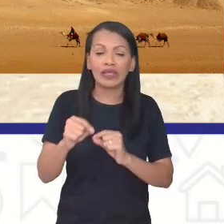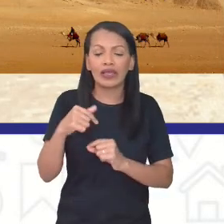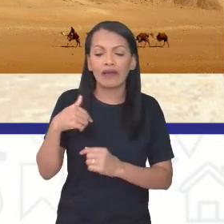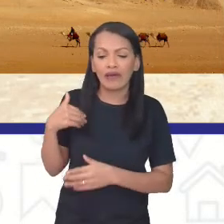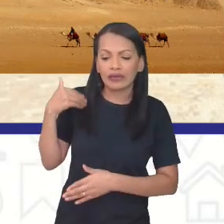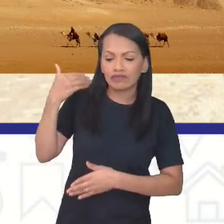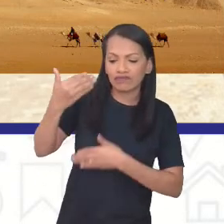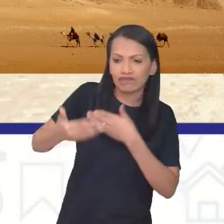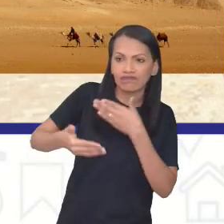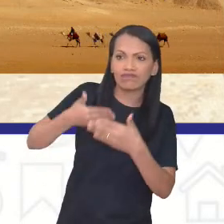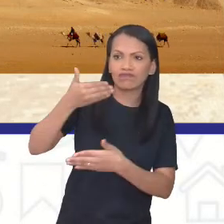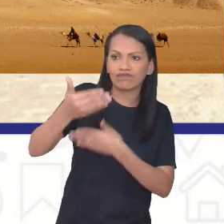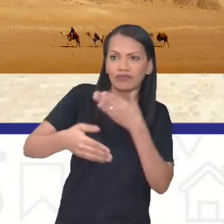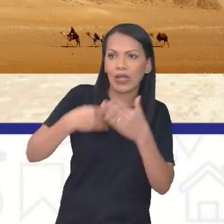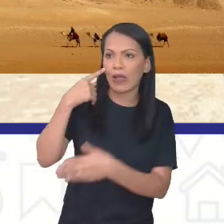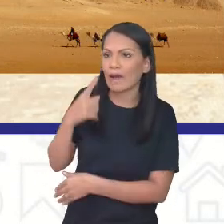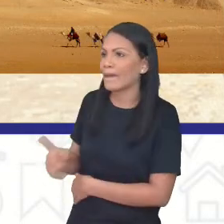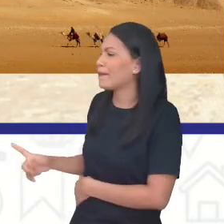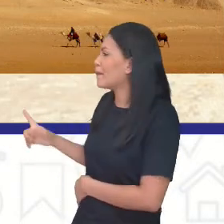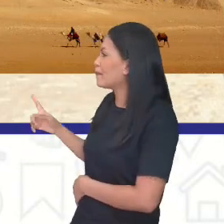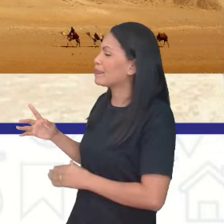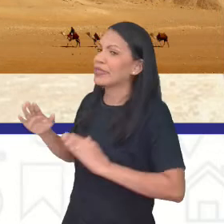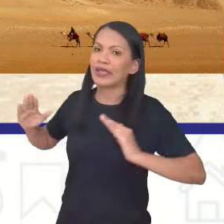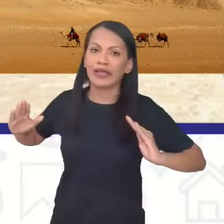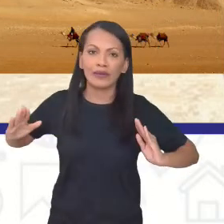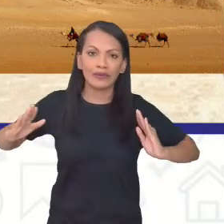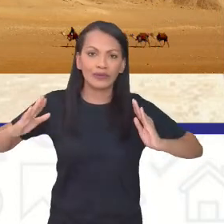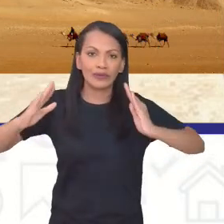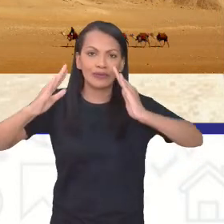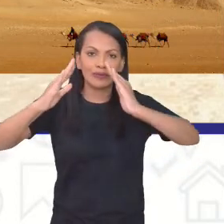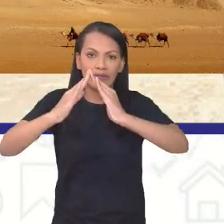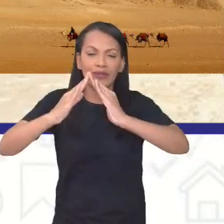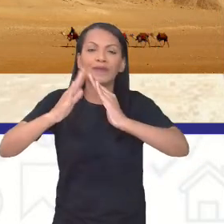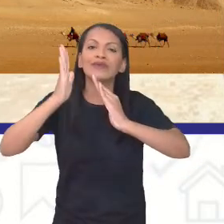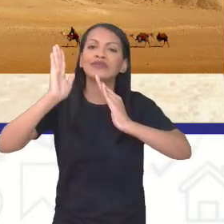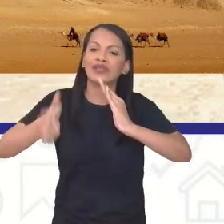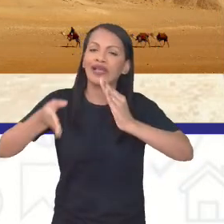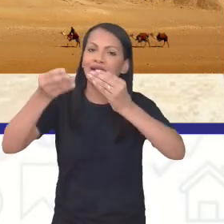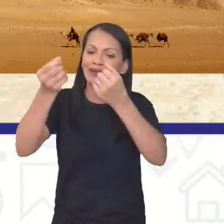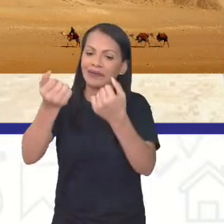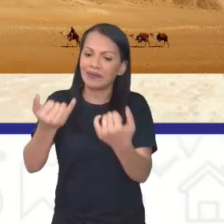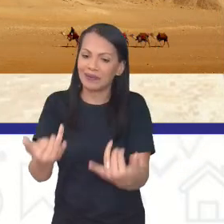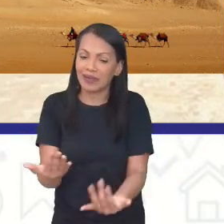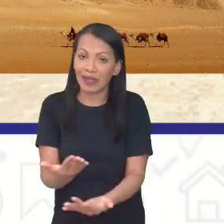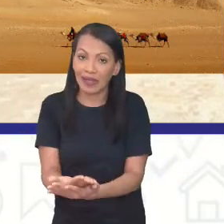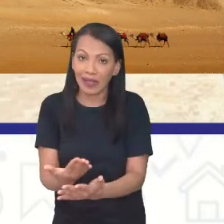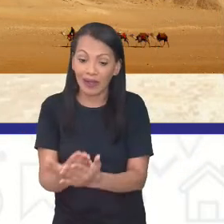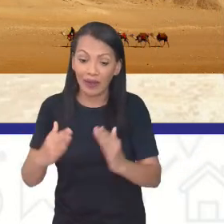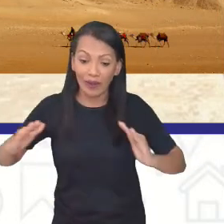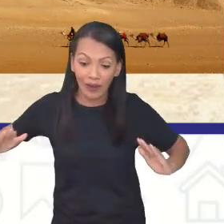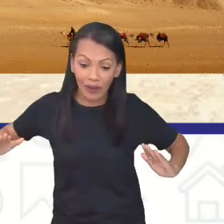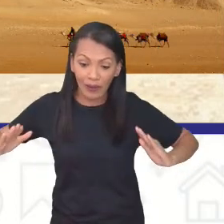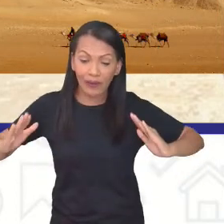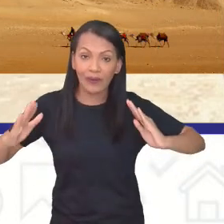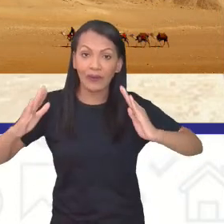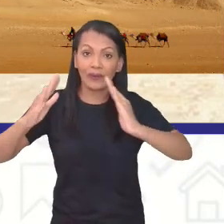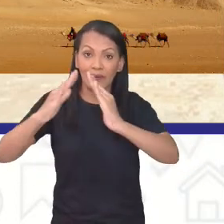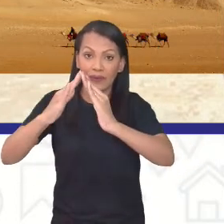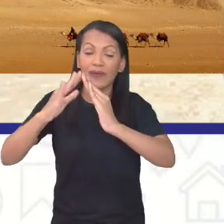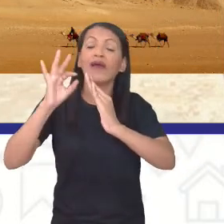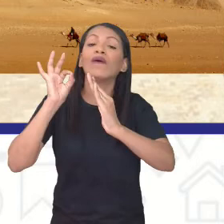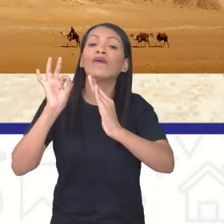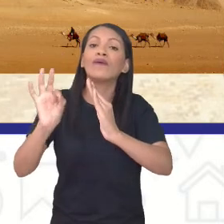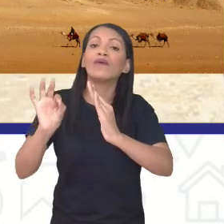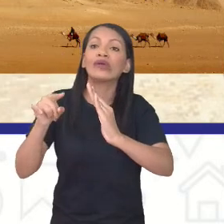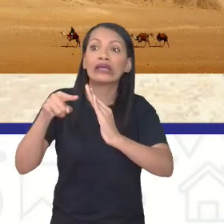legado arquitetônico, as pirâmides. A gente falou aqui nas aulas passadas que as pirâmides, elas eram o